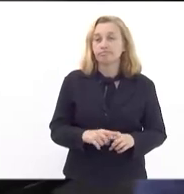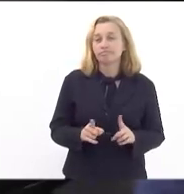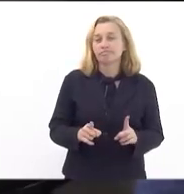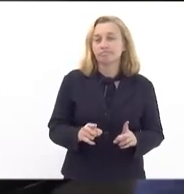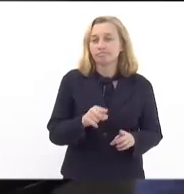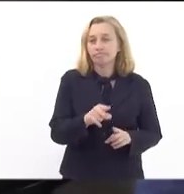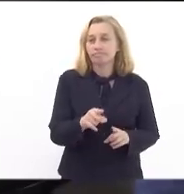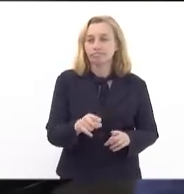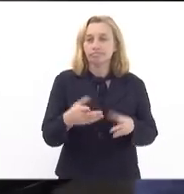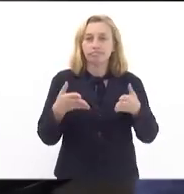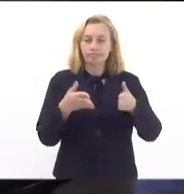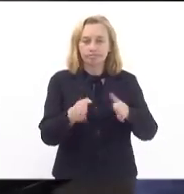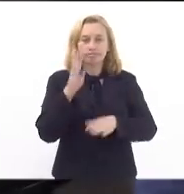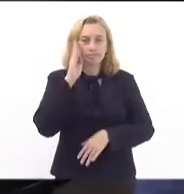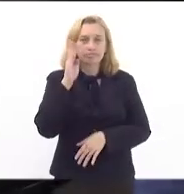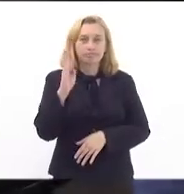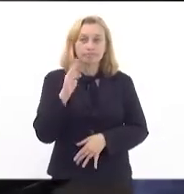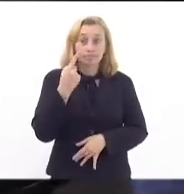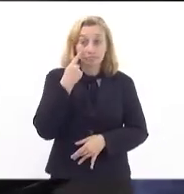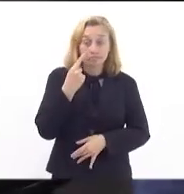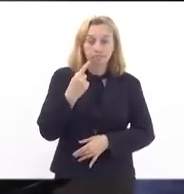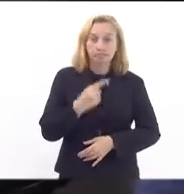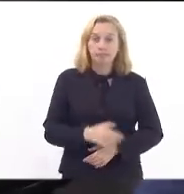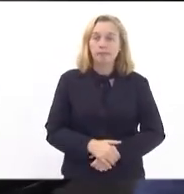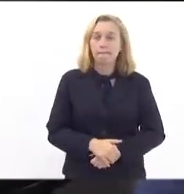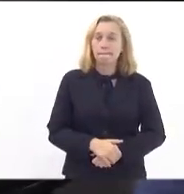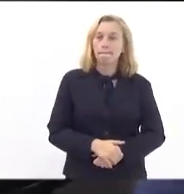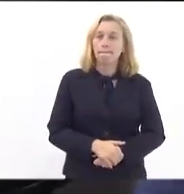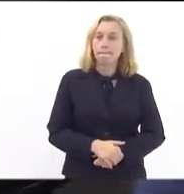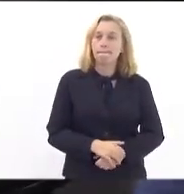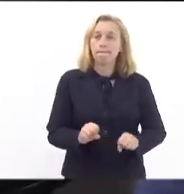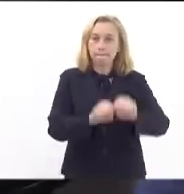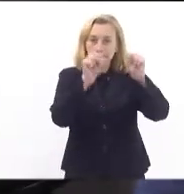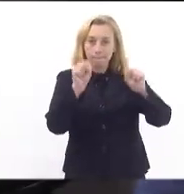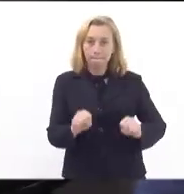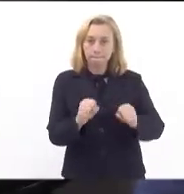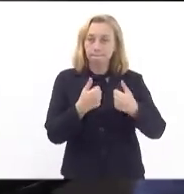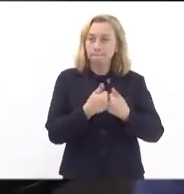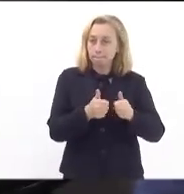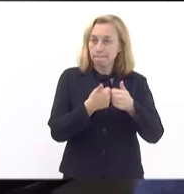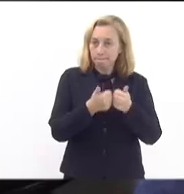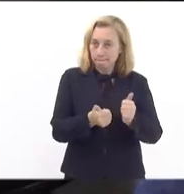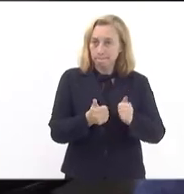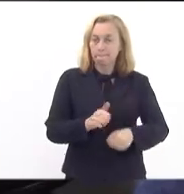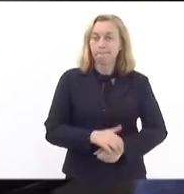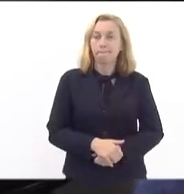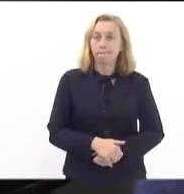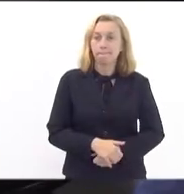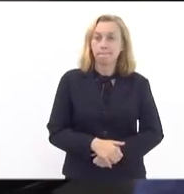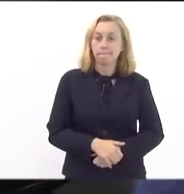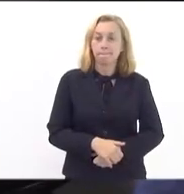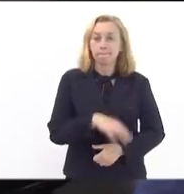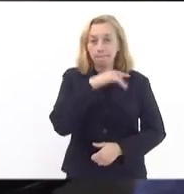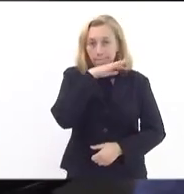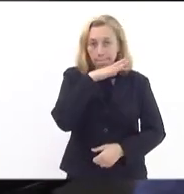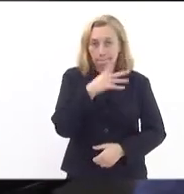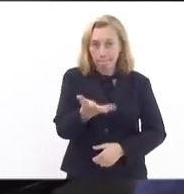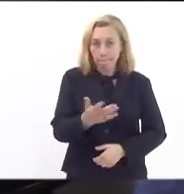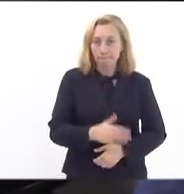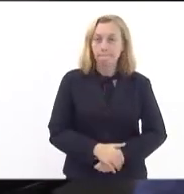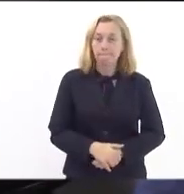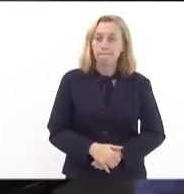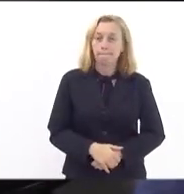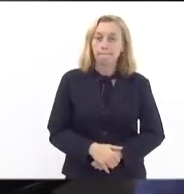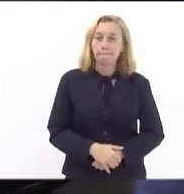esse é um eixo central chora veja sistema ônibus o quanto é canto